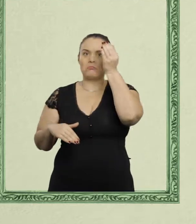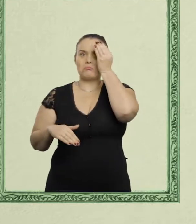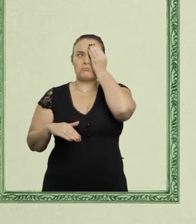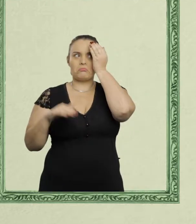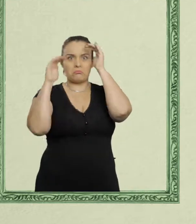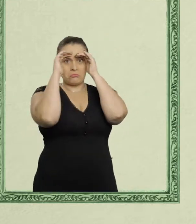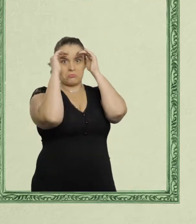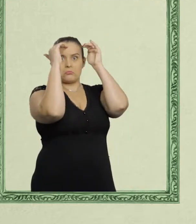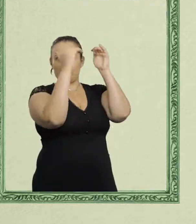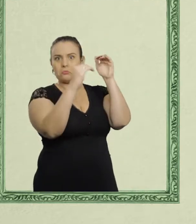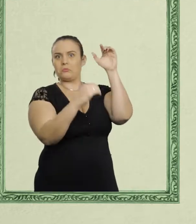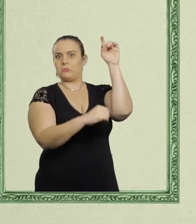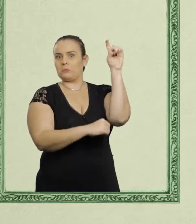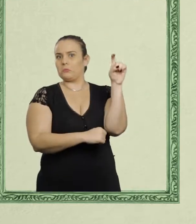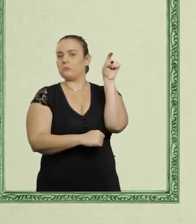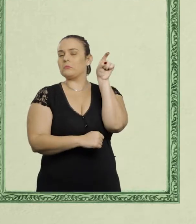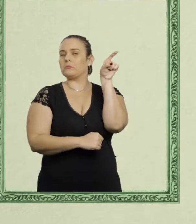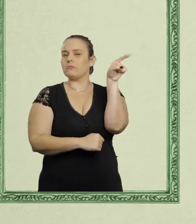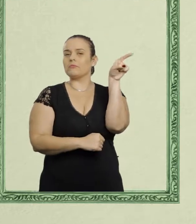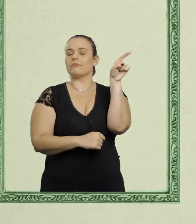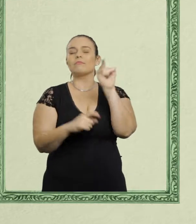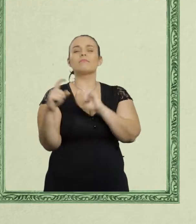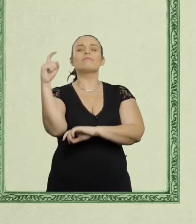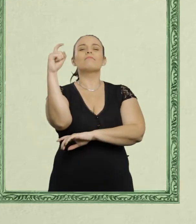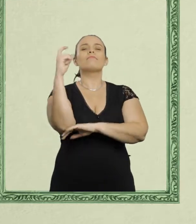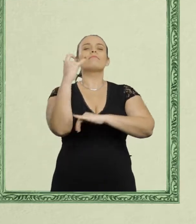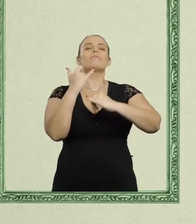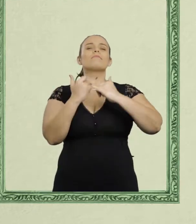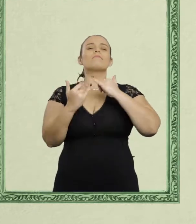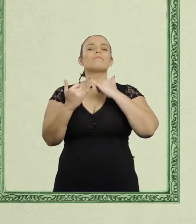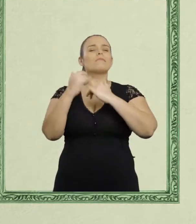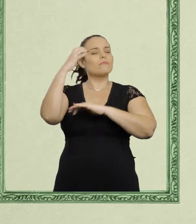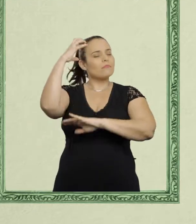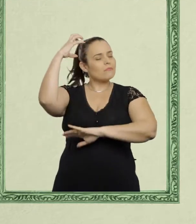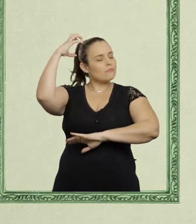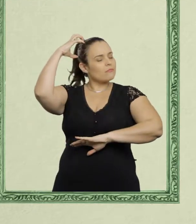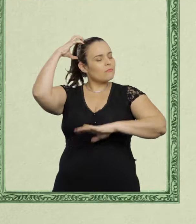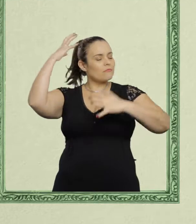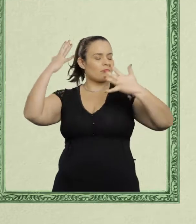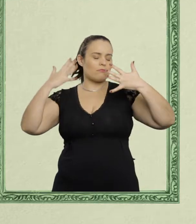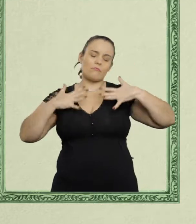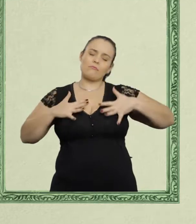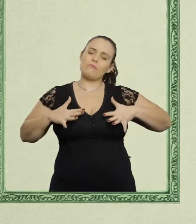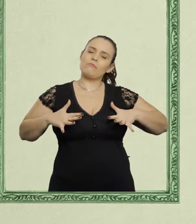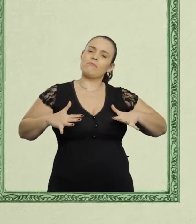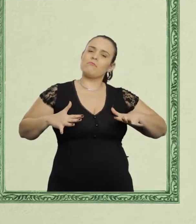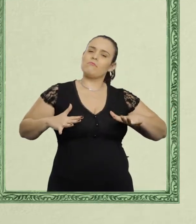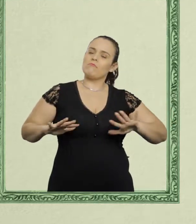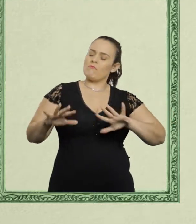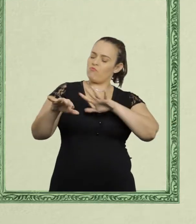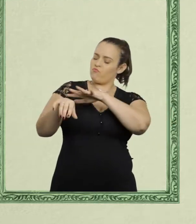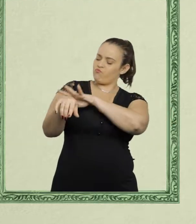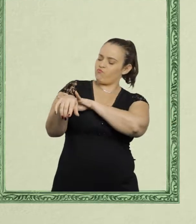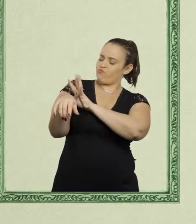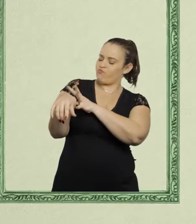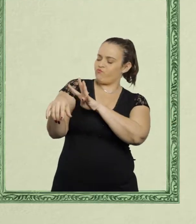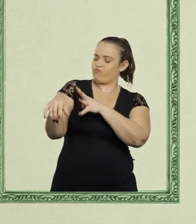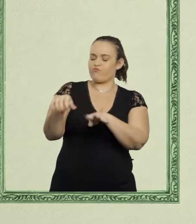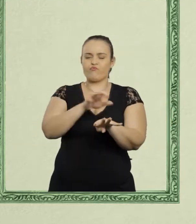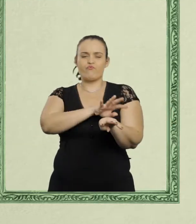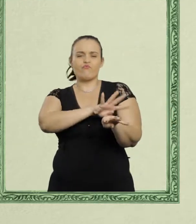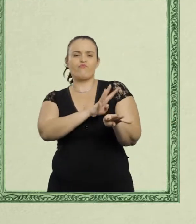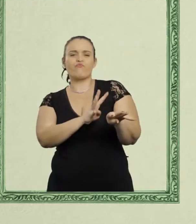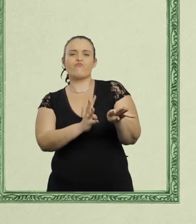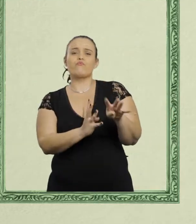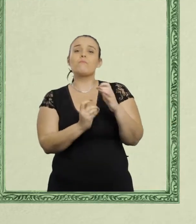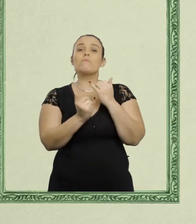piratas obedeciam ao Capitão Gancho. Gancho se comportava como um rei. As roupas dele se pareciam com as roupas